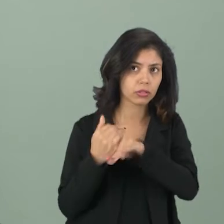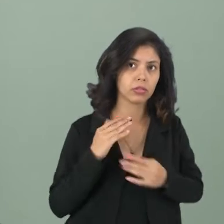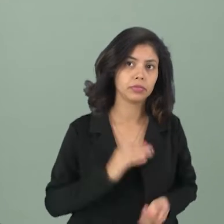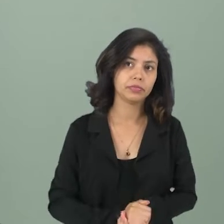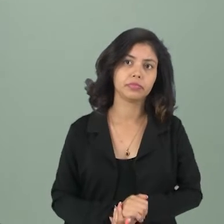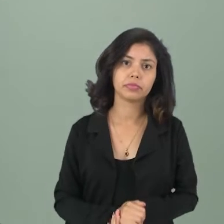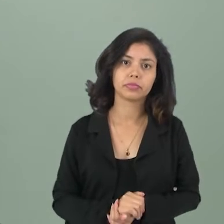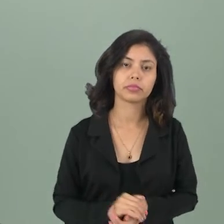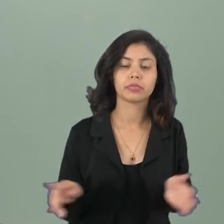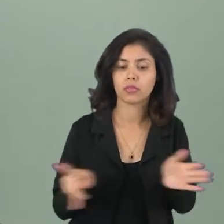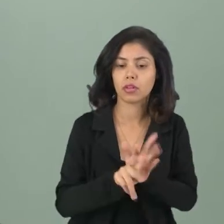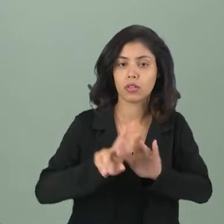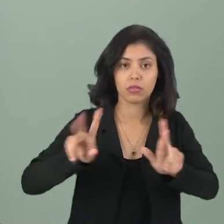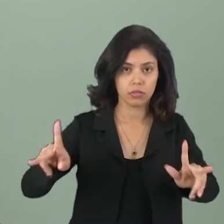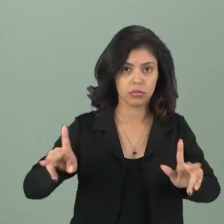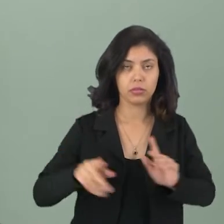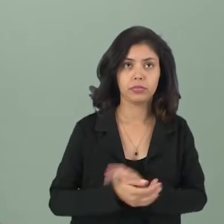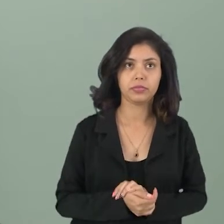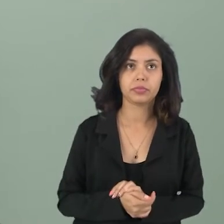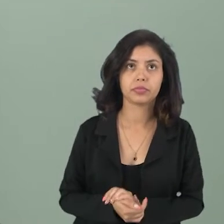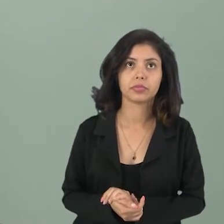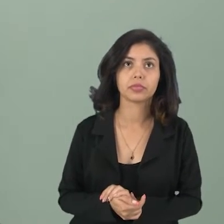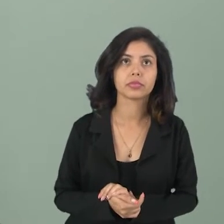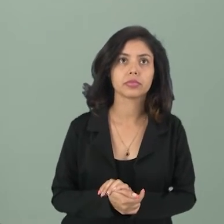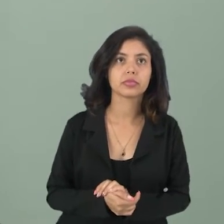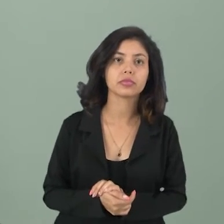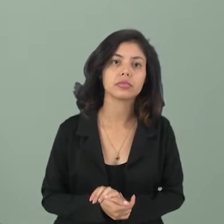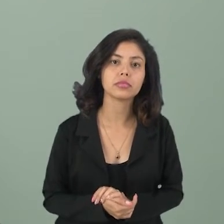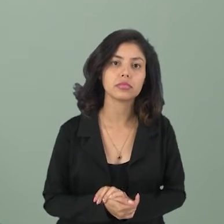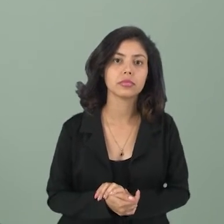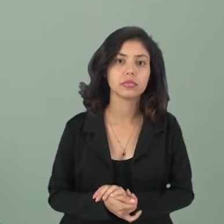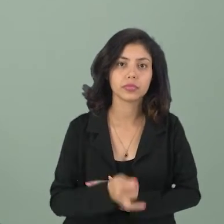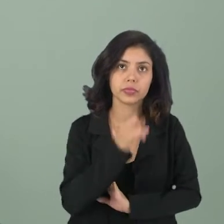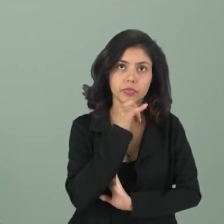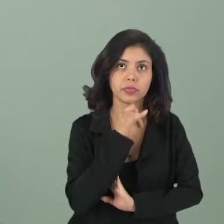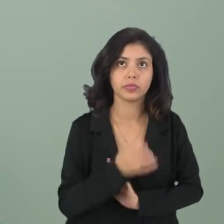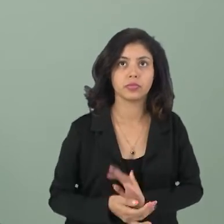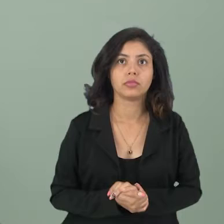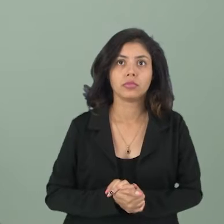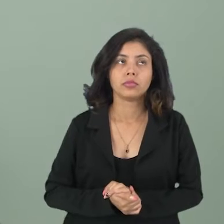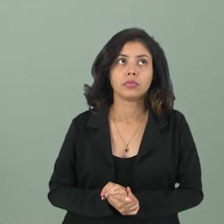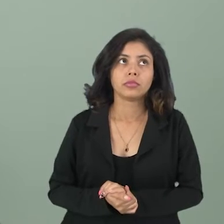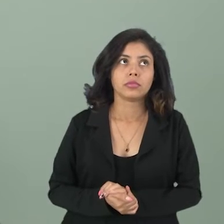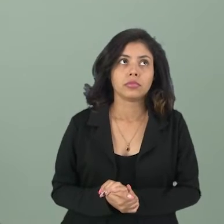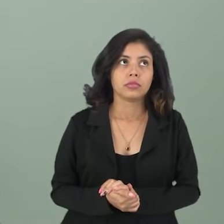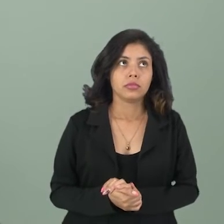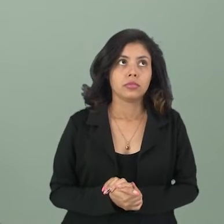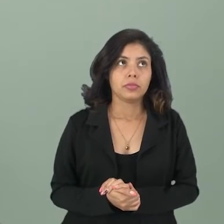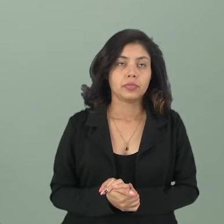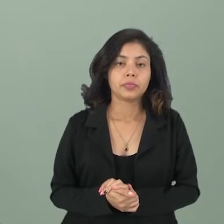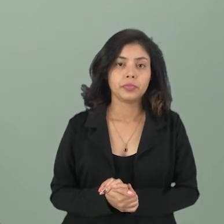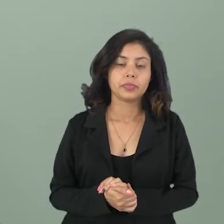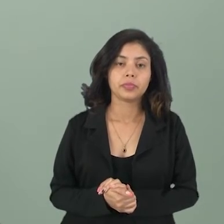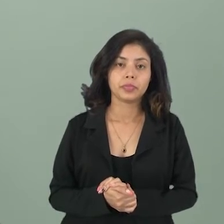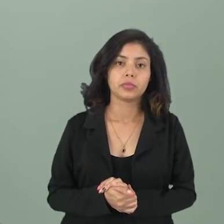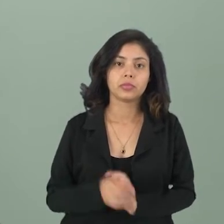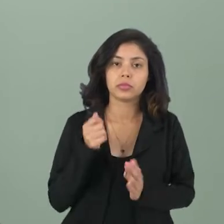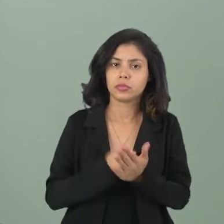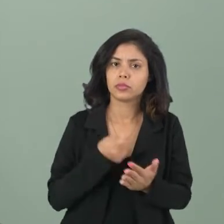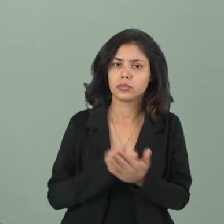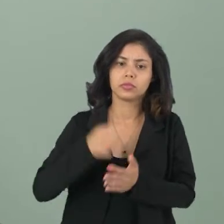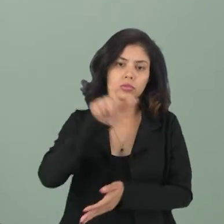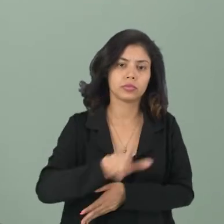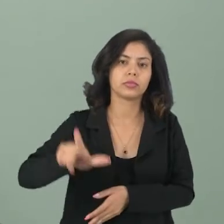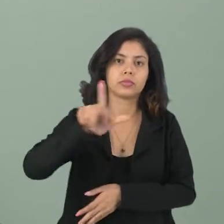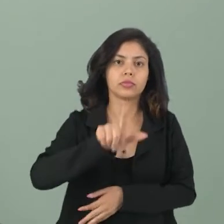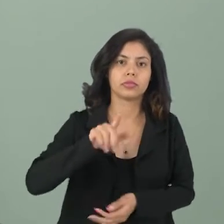às vezes leio o propósito diferente tá exemplo temos a obra por exemplo que se cobra muito